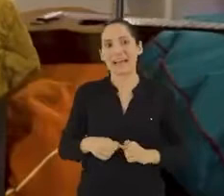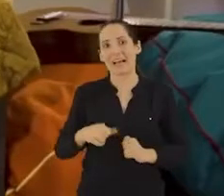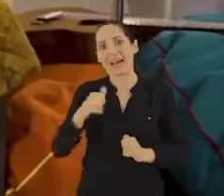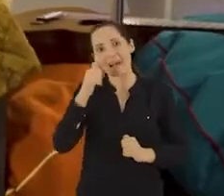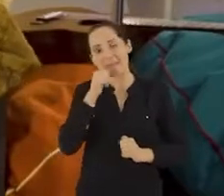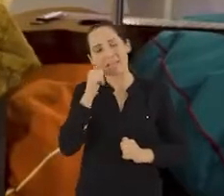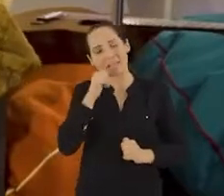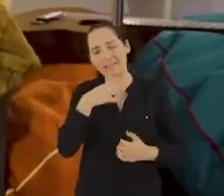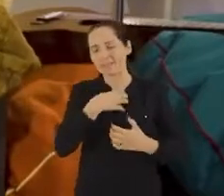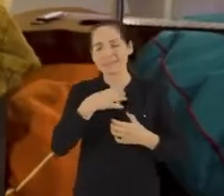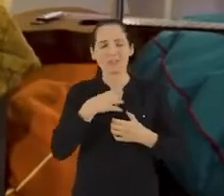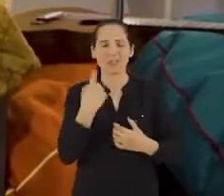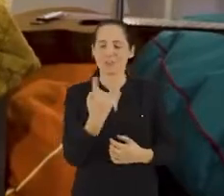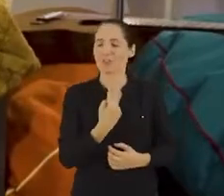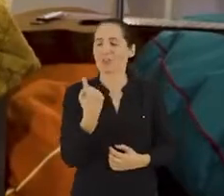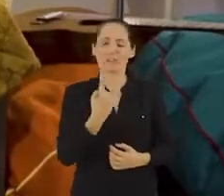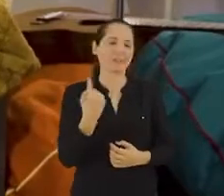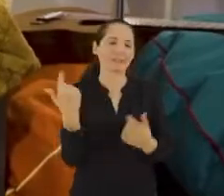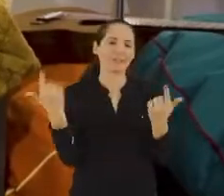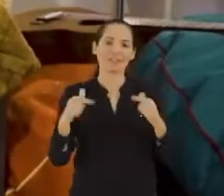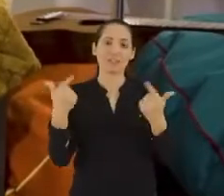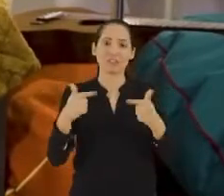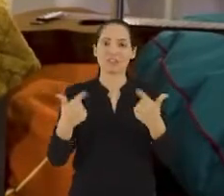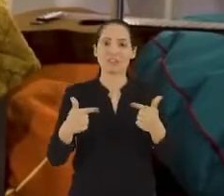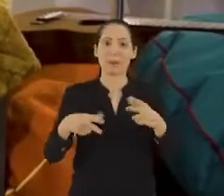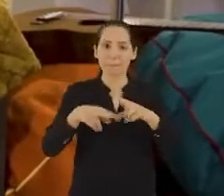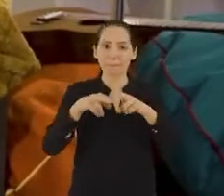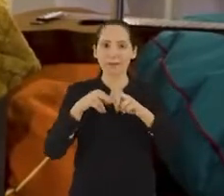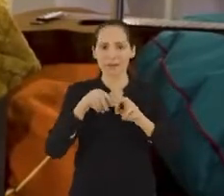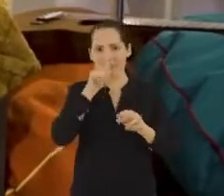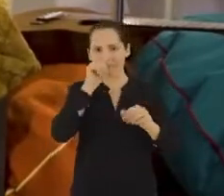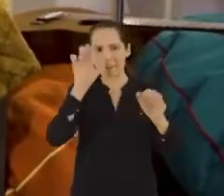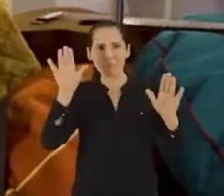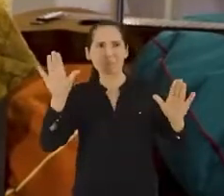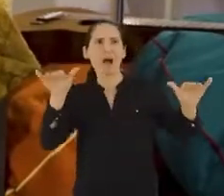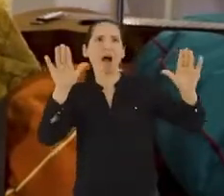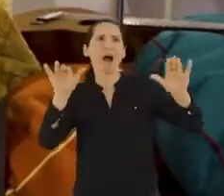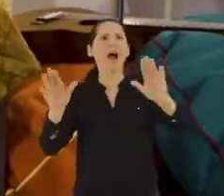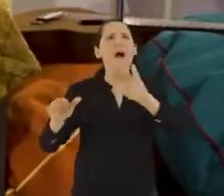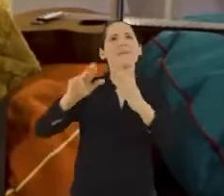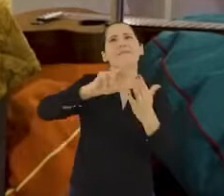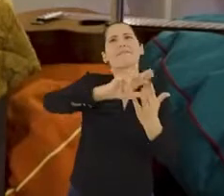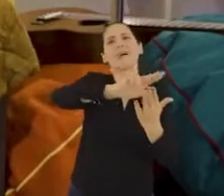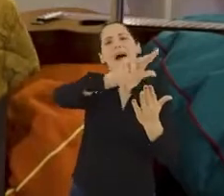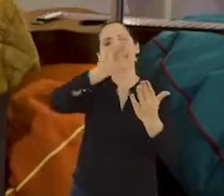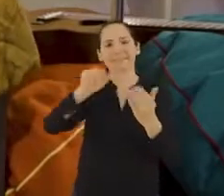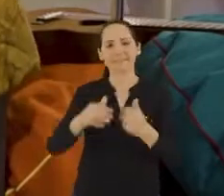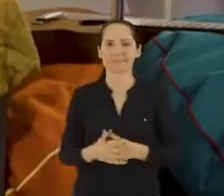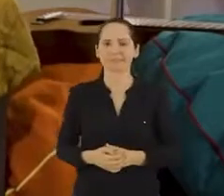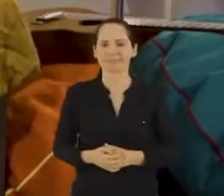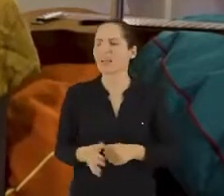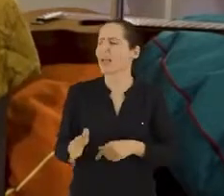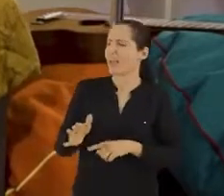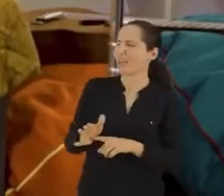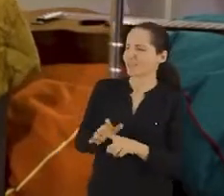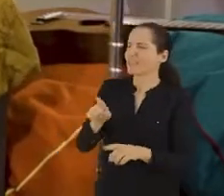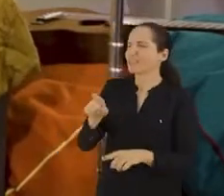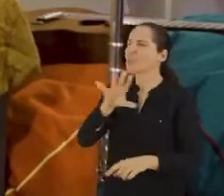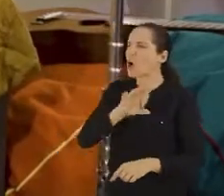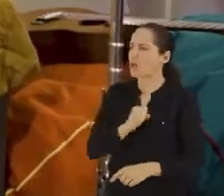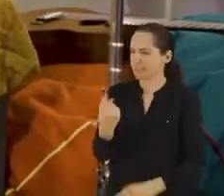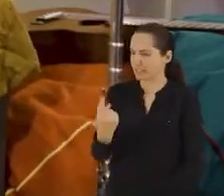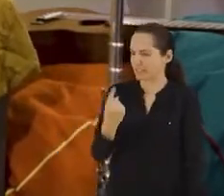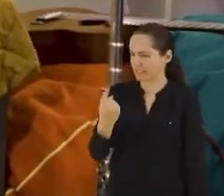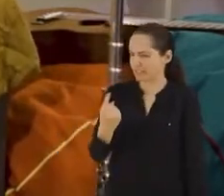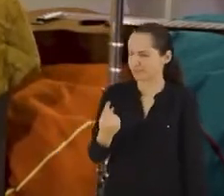sentia sozinha. Nada de solidão. Só. Só. Você gosta de ficar só? Às